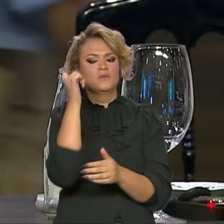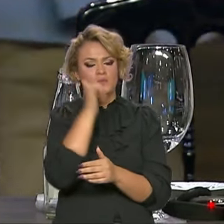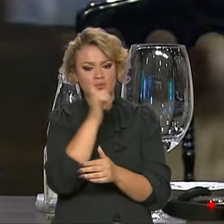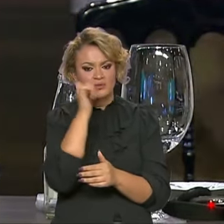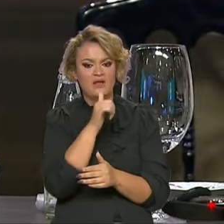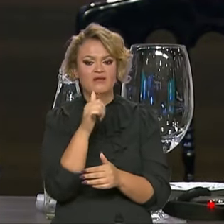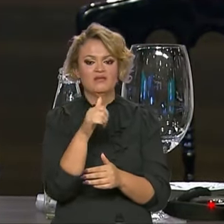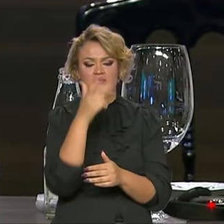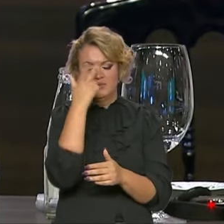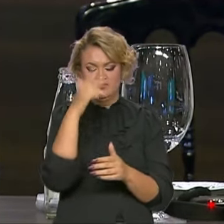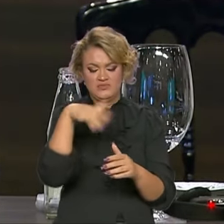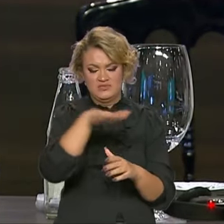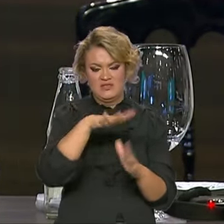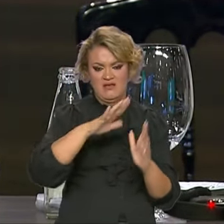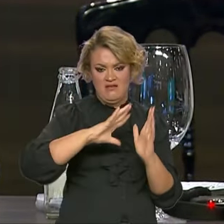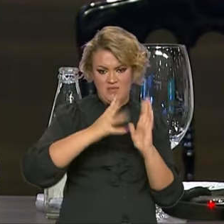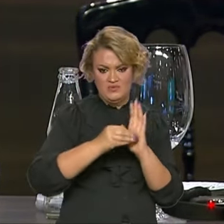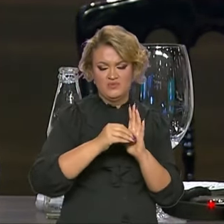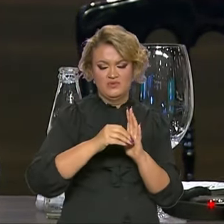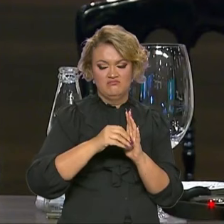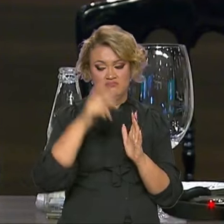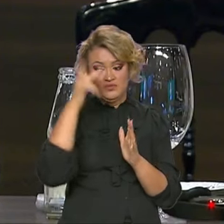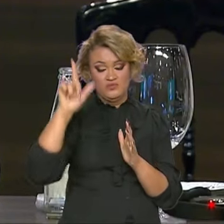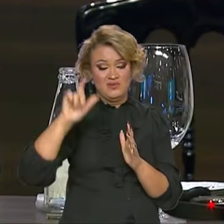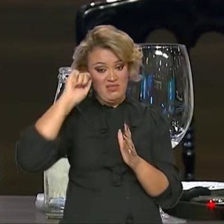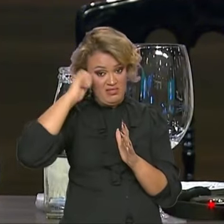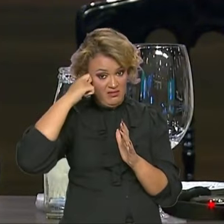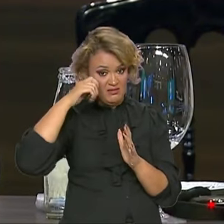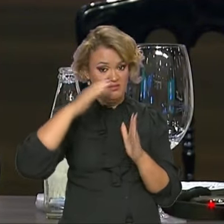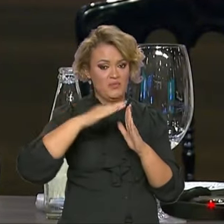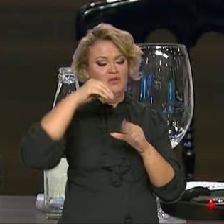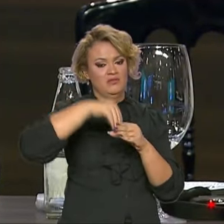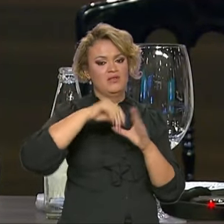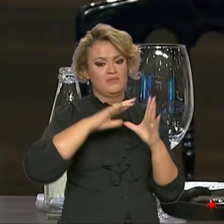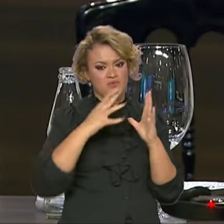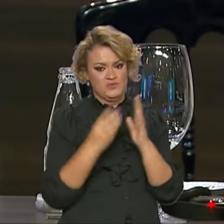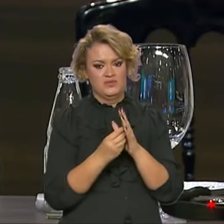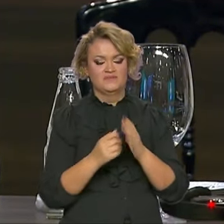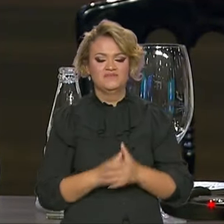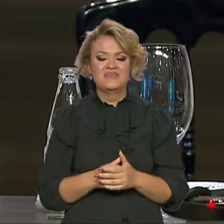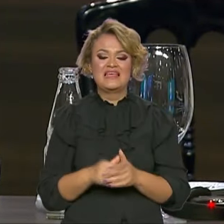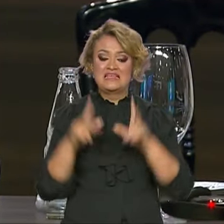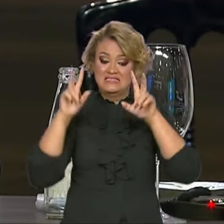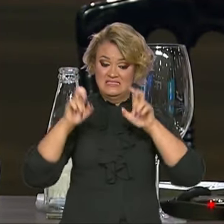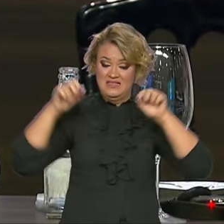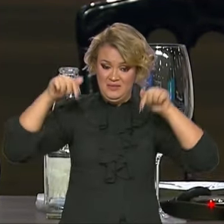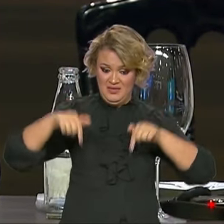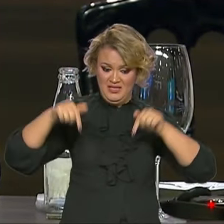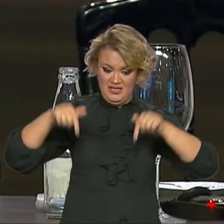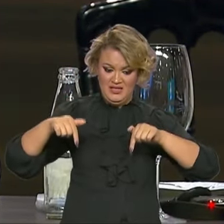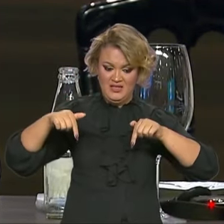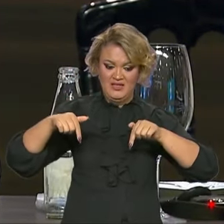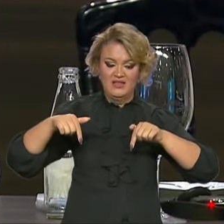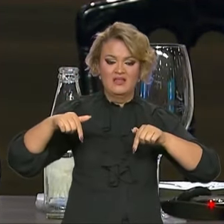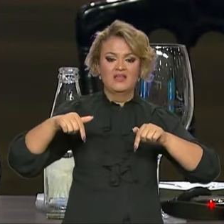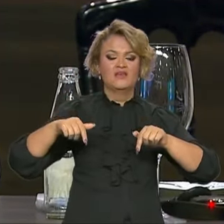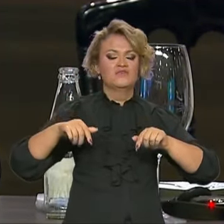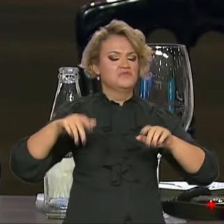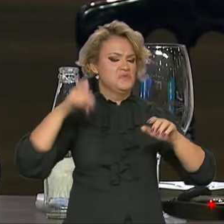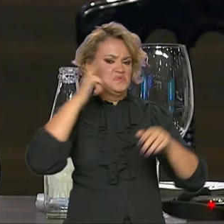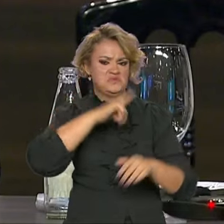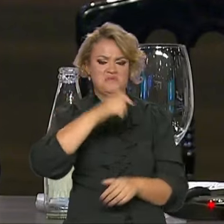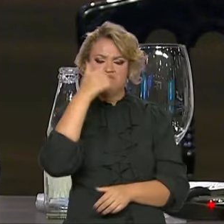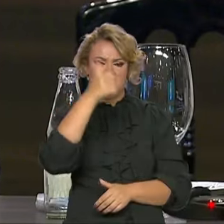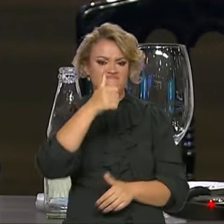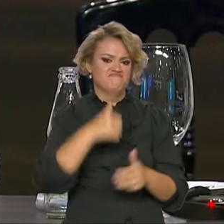e Amazônias negras. Os diálogos amazônicos, senhoras e senhores chefes de Estado, foram um grande